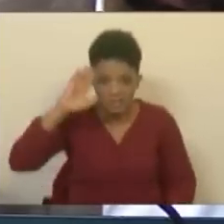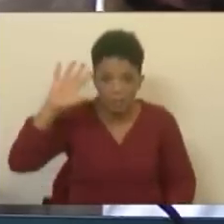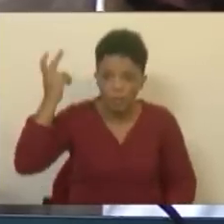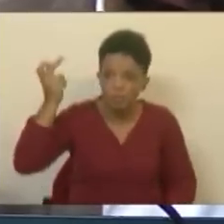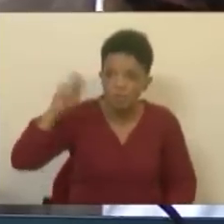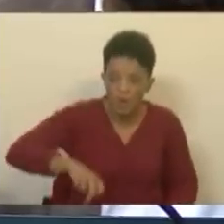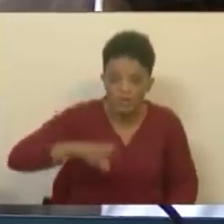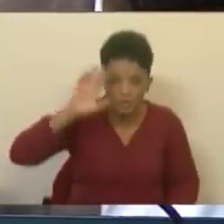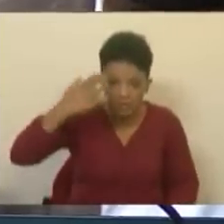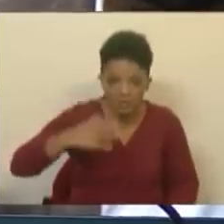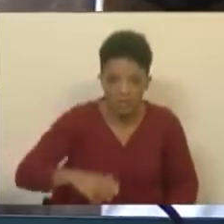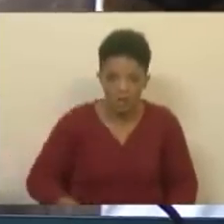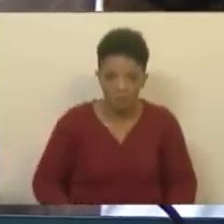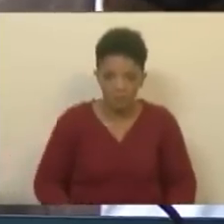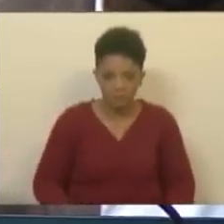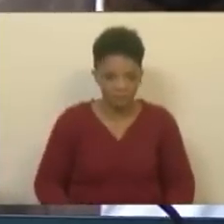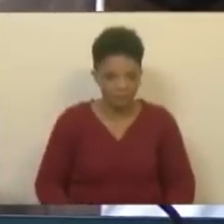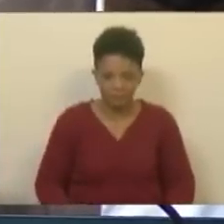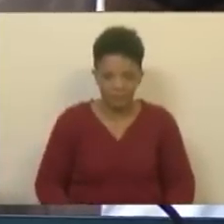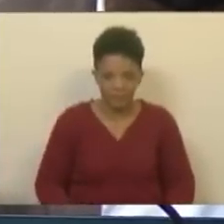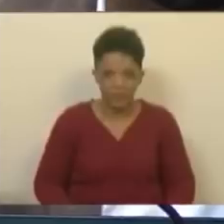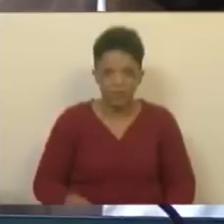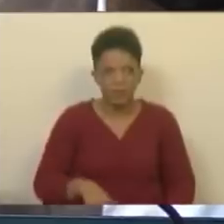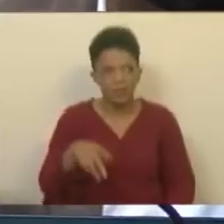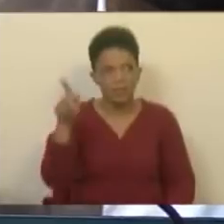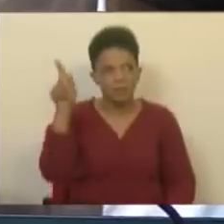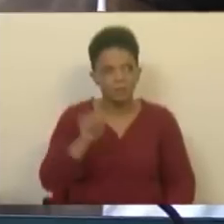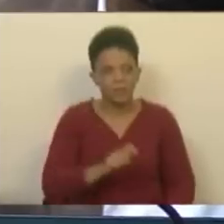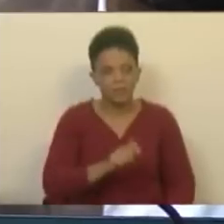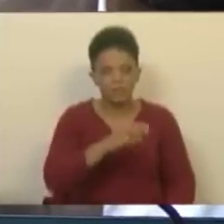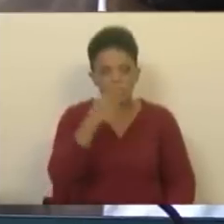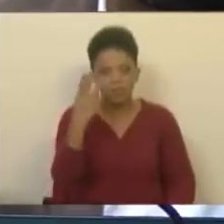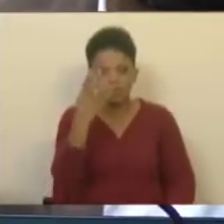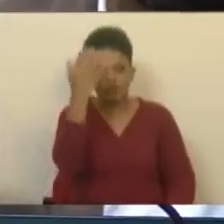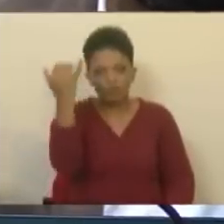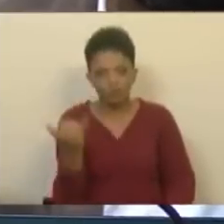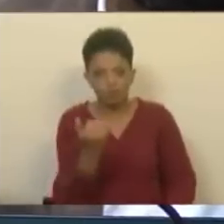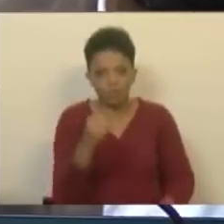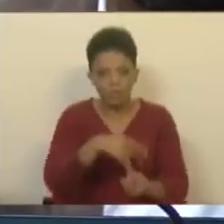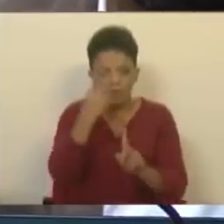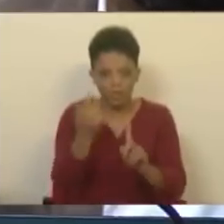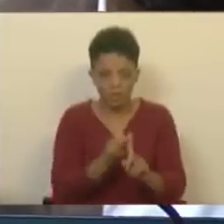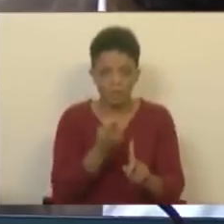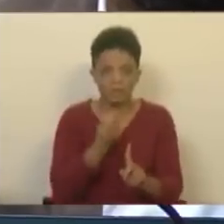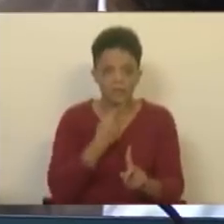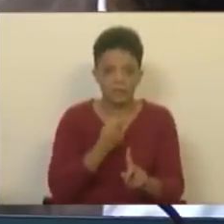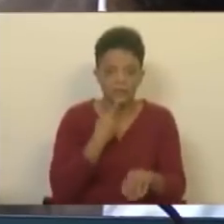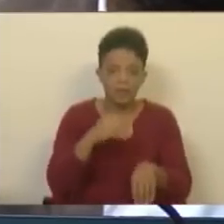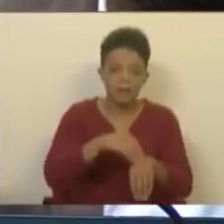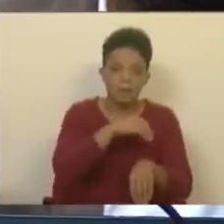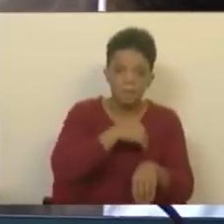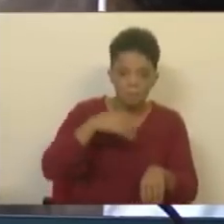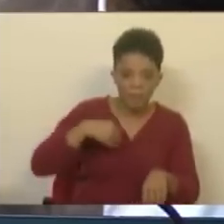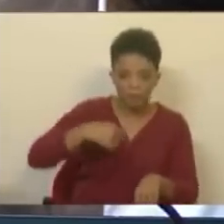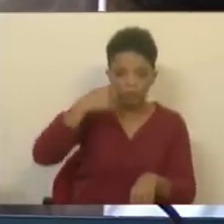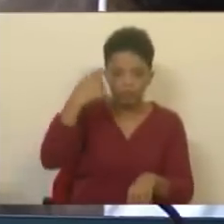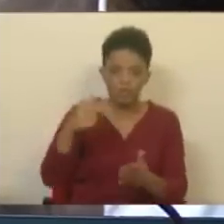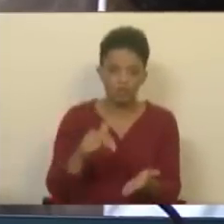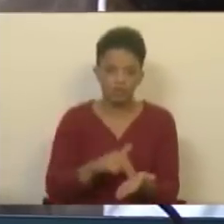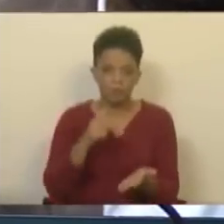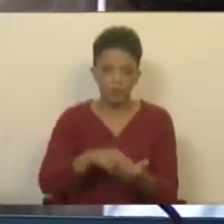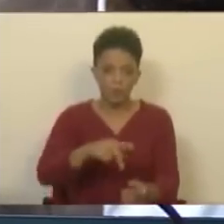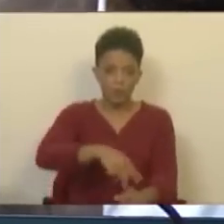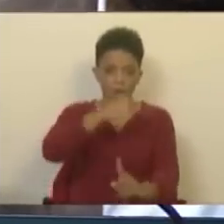vai acontecer vai acontecer no segundo trimestre deste ano quer dizer que médico especialistas Vão esperar